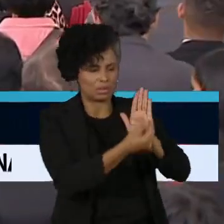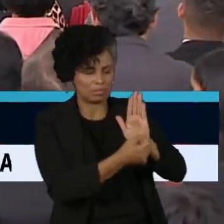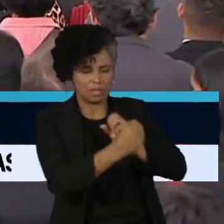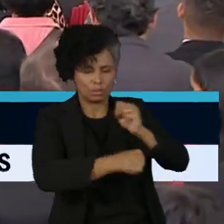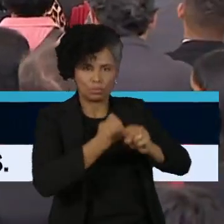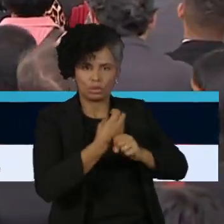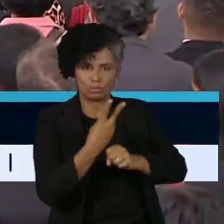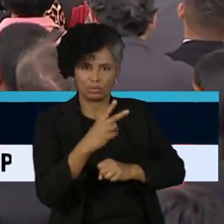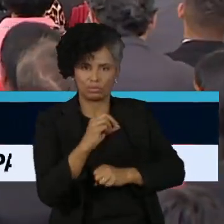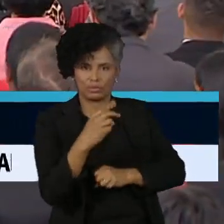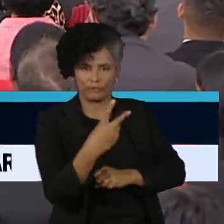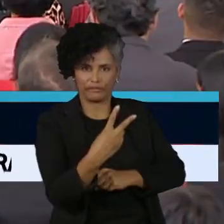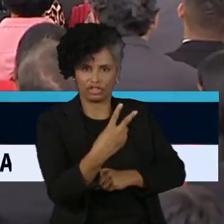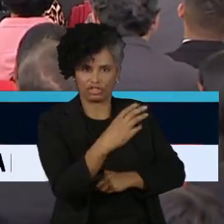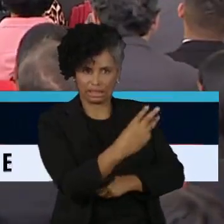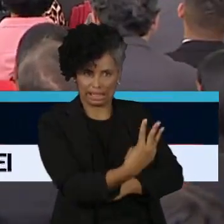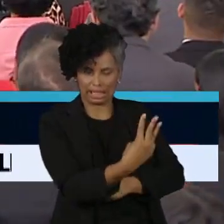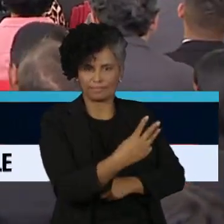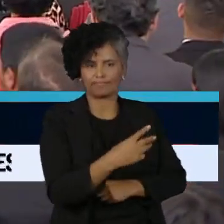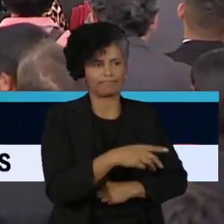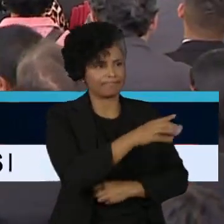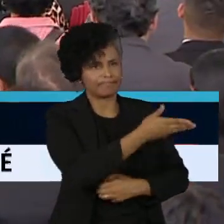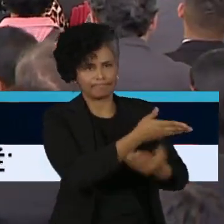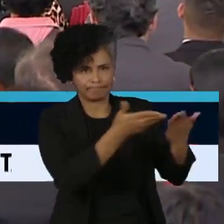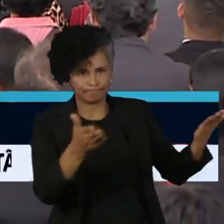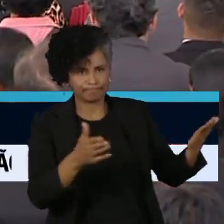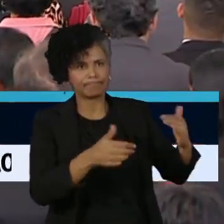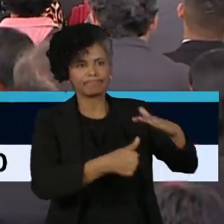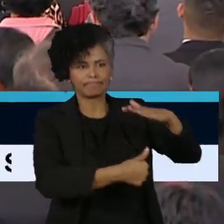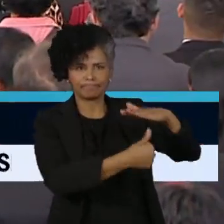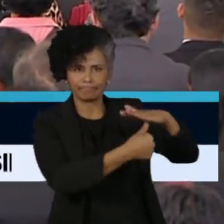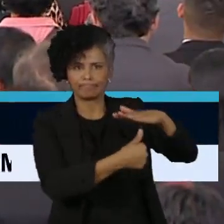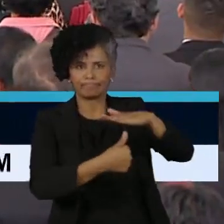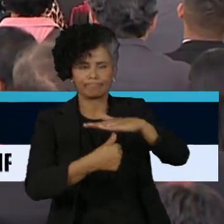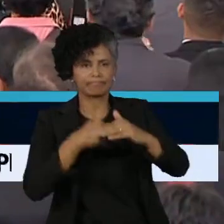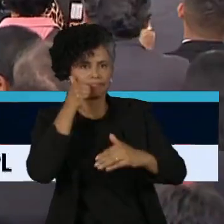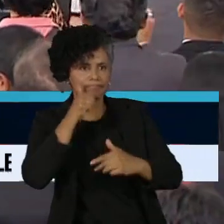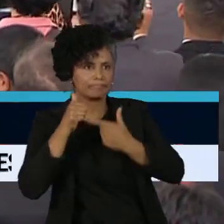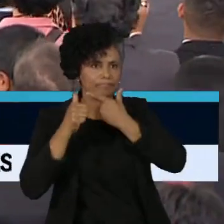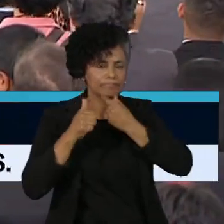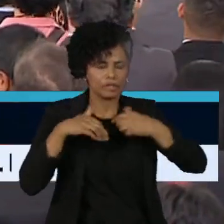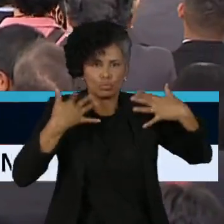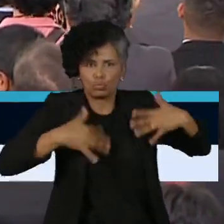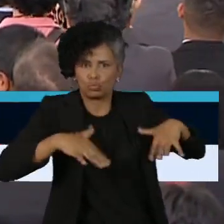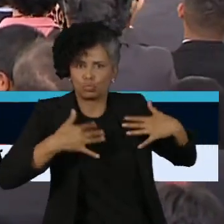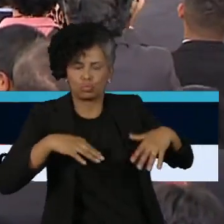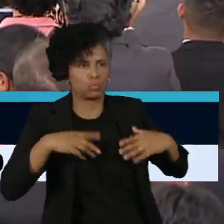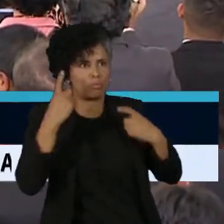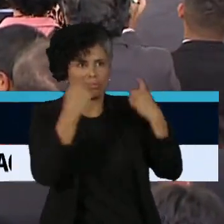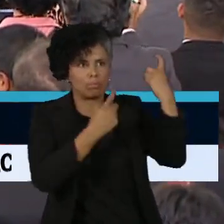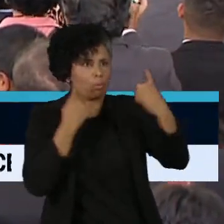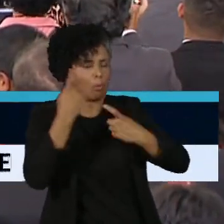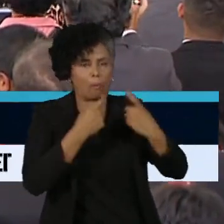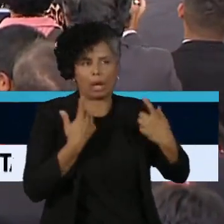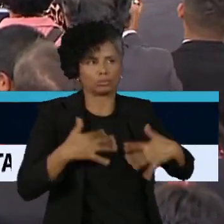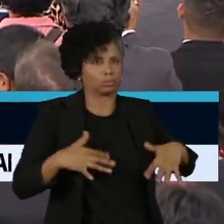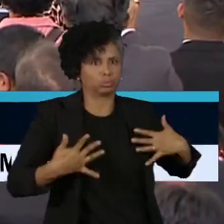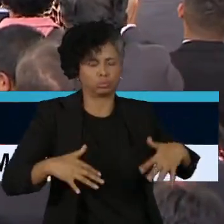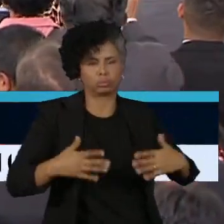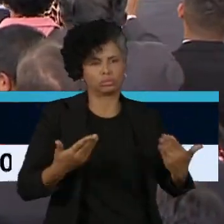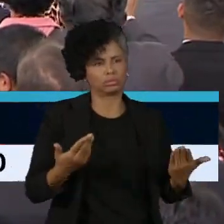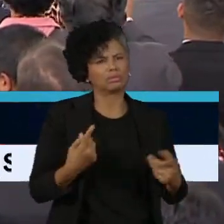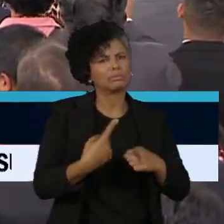PILOA, reitores e reitoras entraram num estado de imensa apreensão.